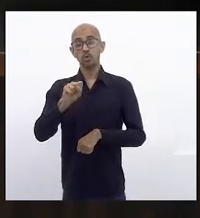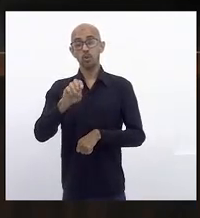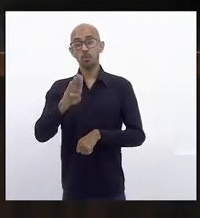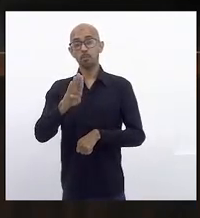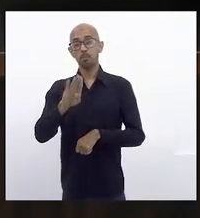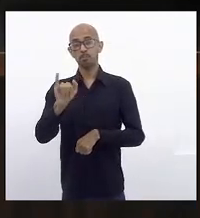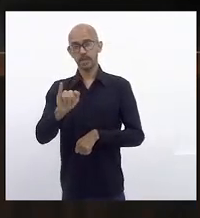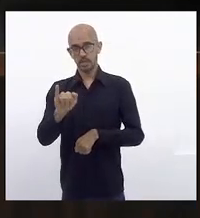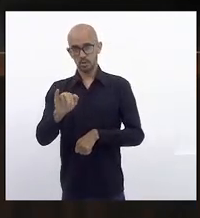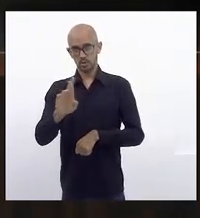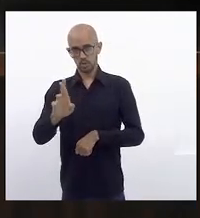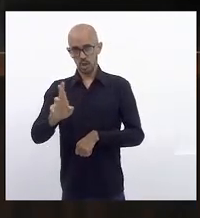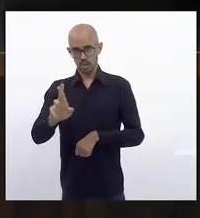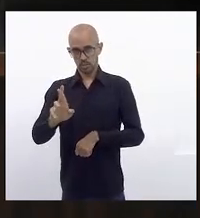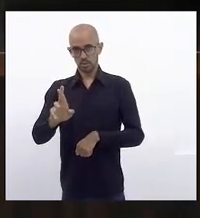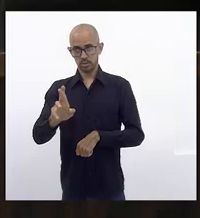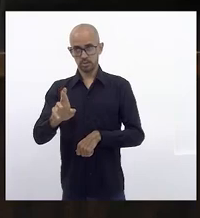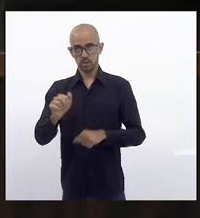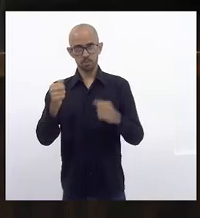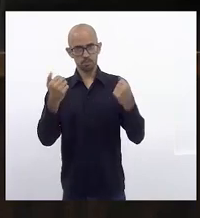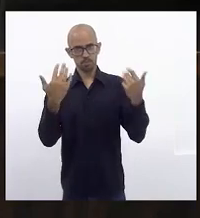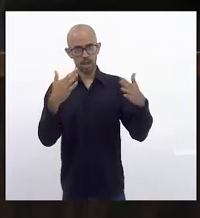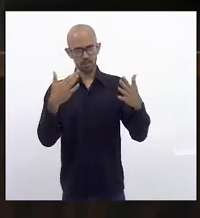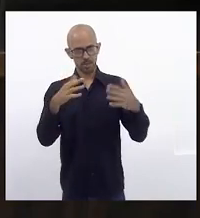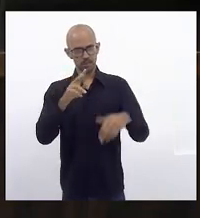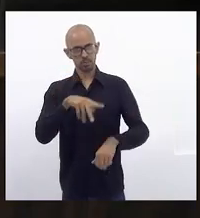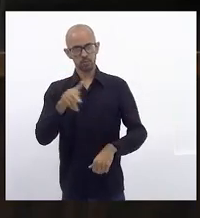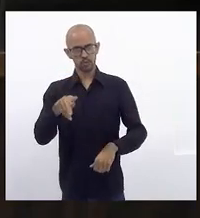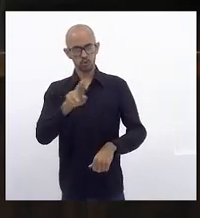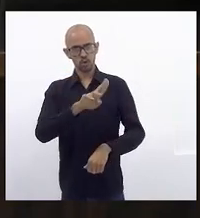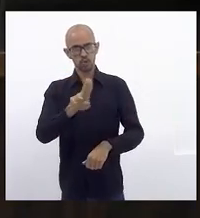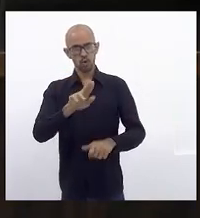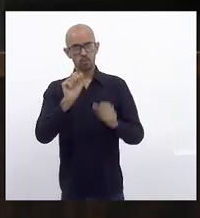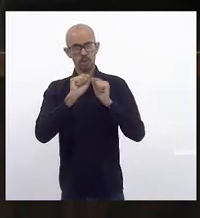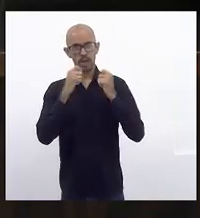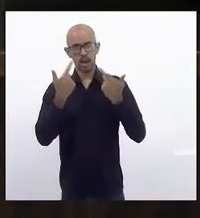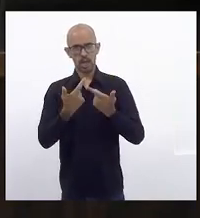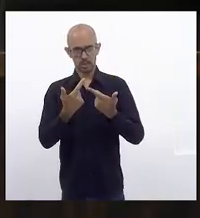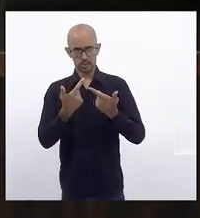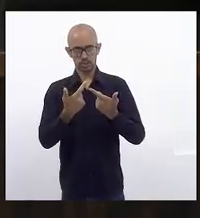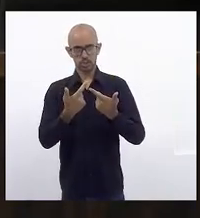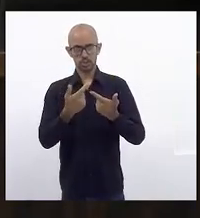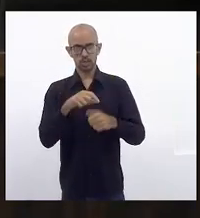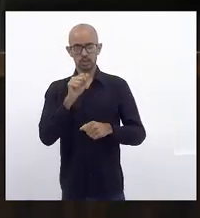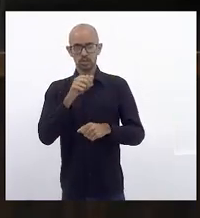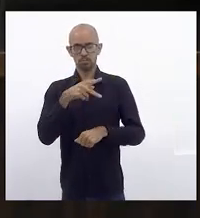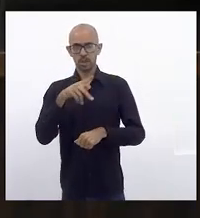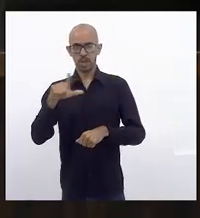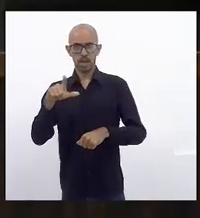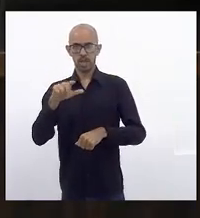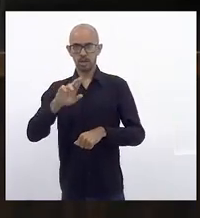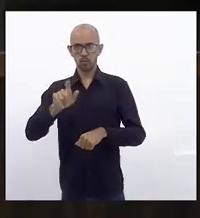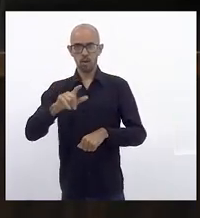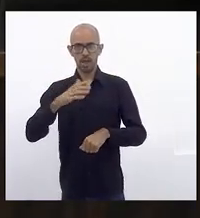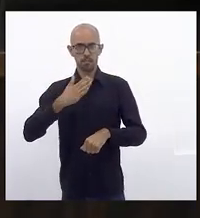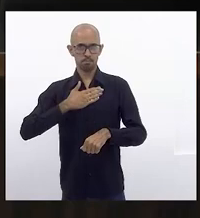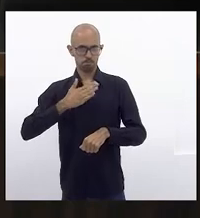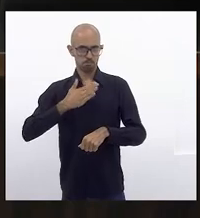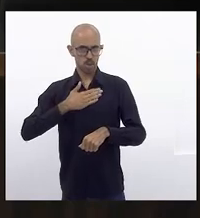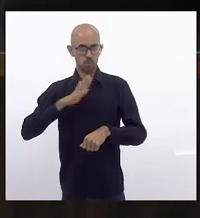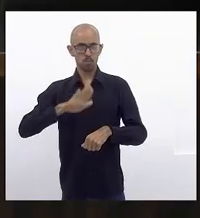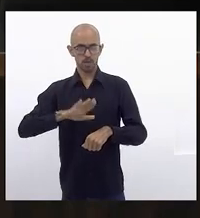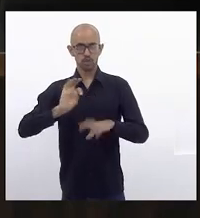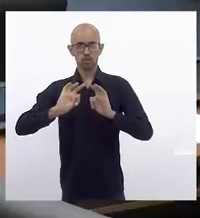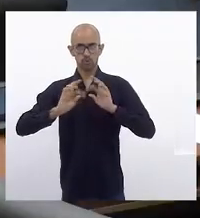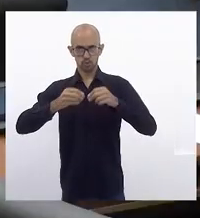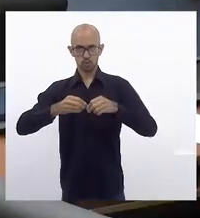8 bilhões de reais. Então, parabéns, professor, em nome da Assembleia. Esse projeto não é de minha autoria, sim de toda a Alerj.